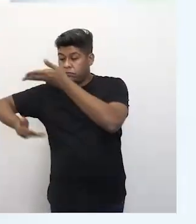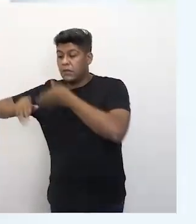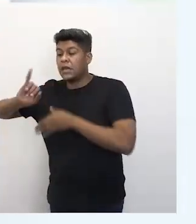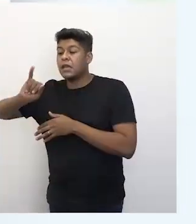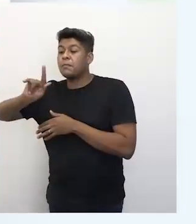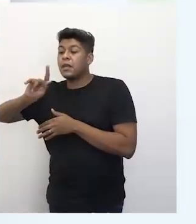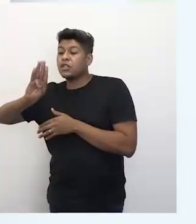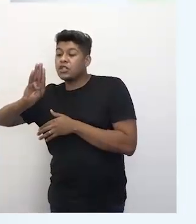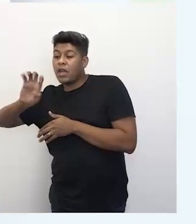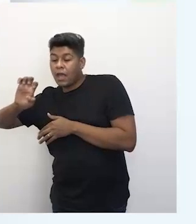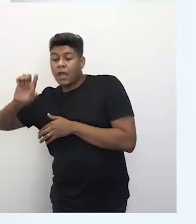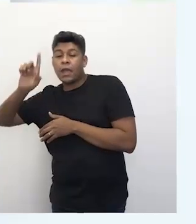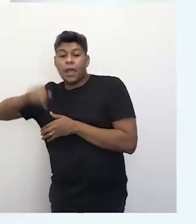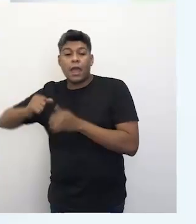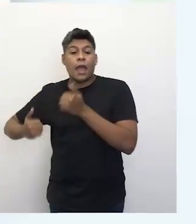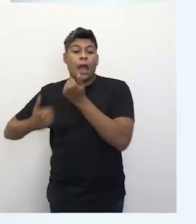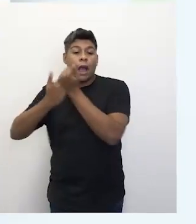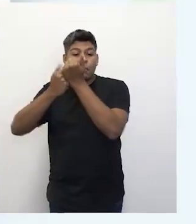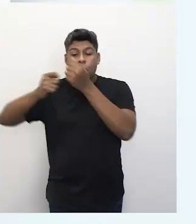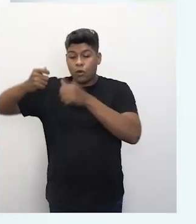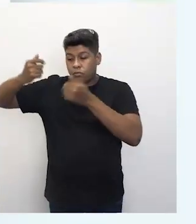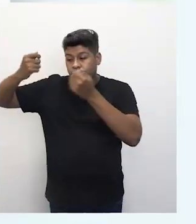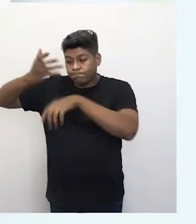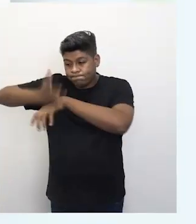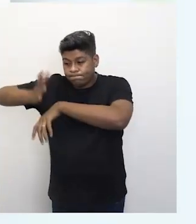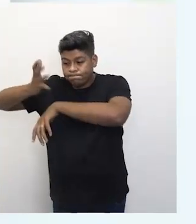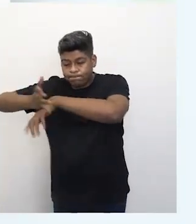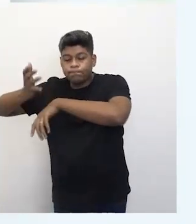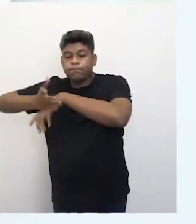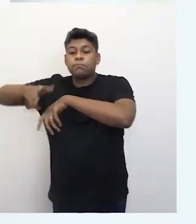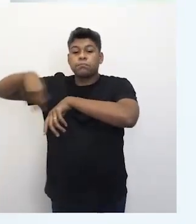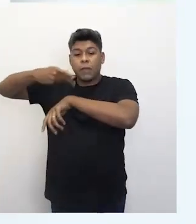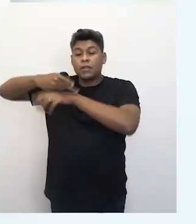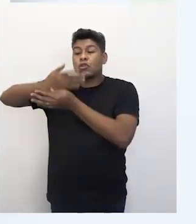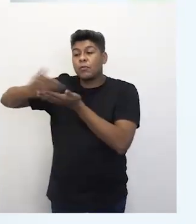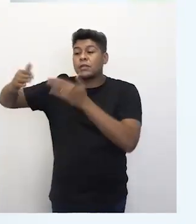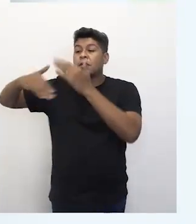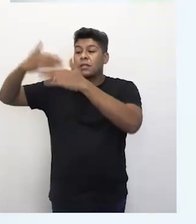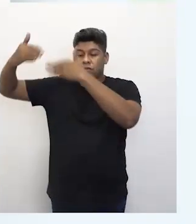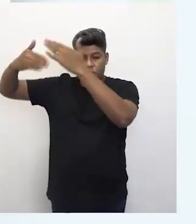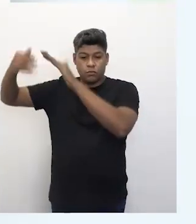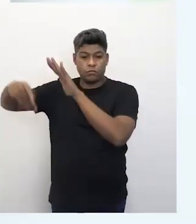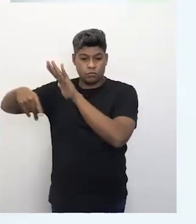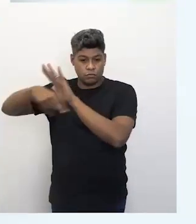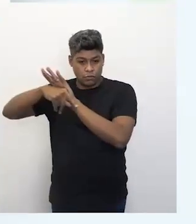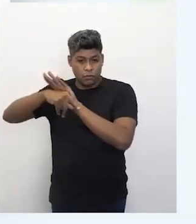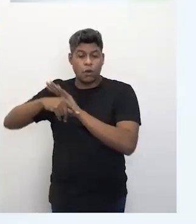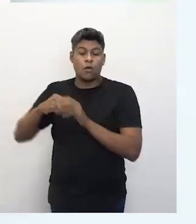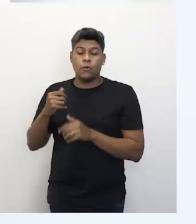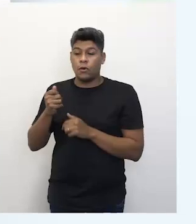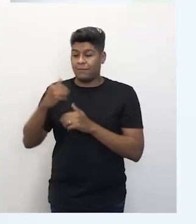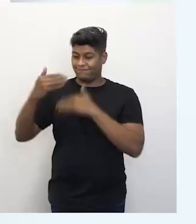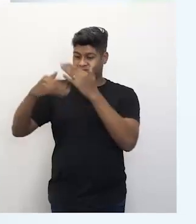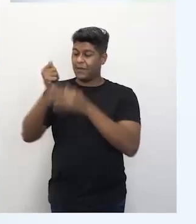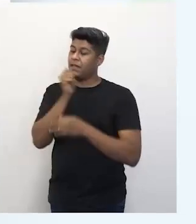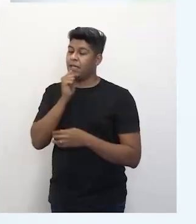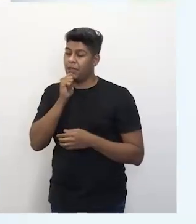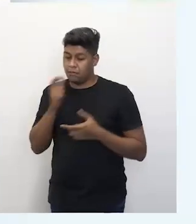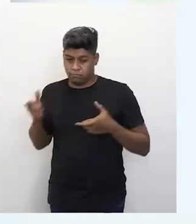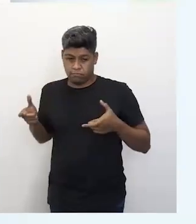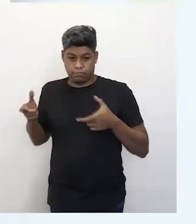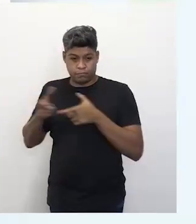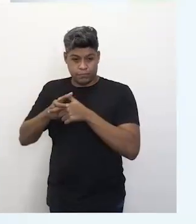IBGE ela Visa a reforçar o apoio à capacitação para os países em desenvolvimento inclusive para os países menos desenvolvidos e